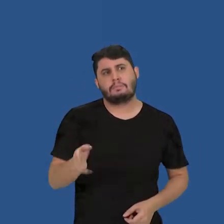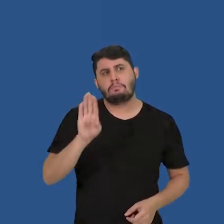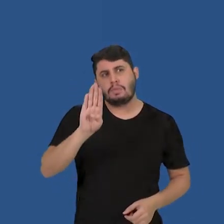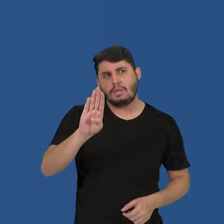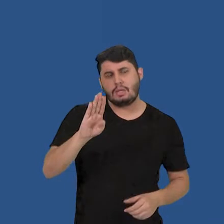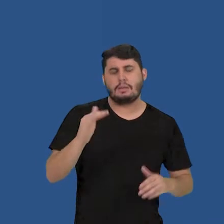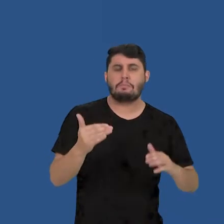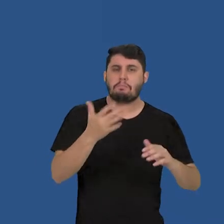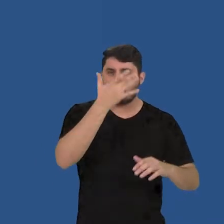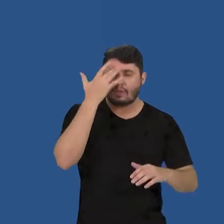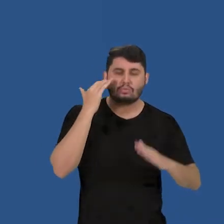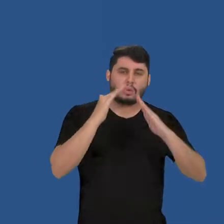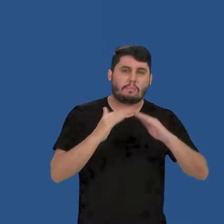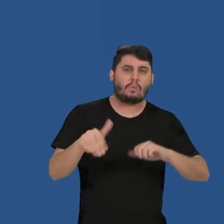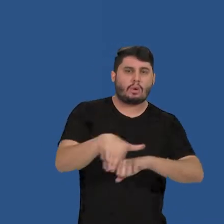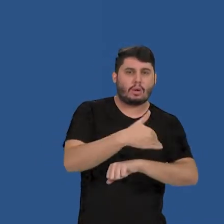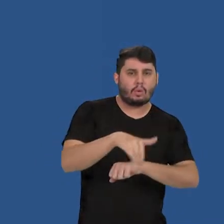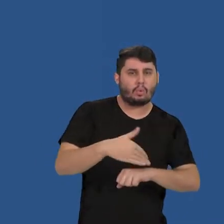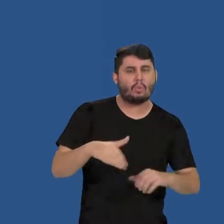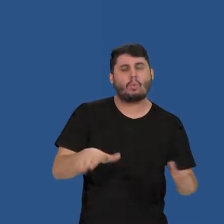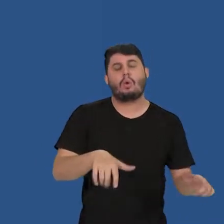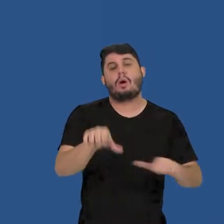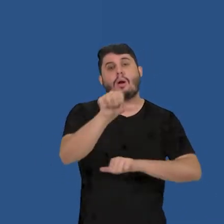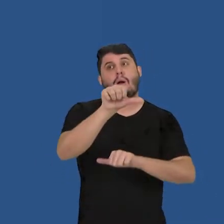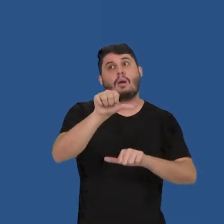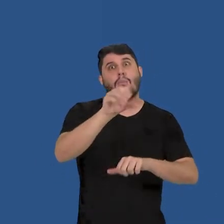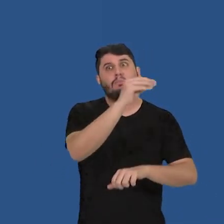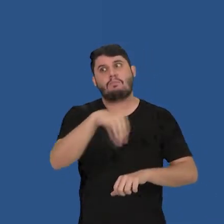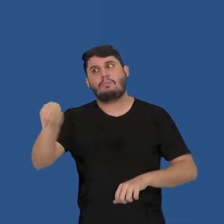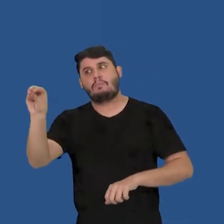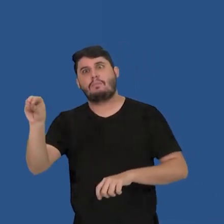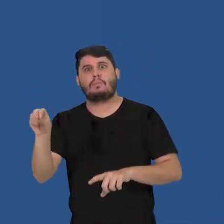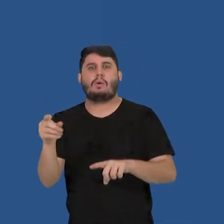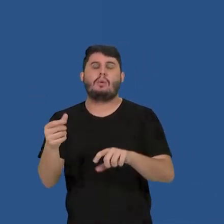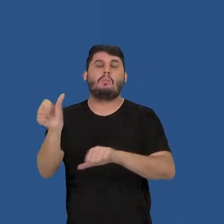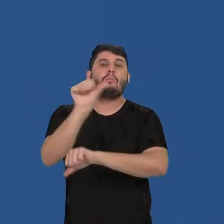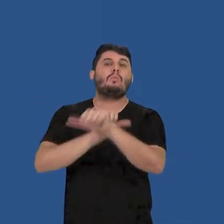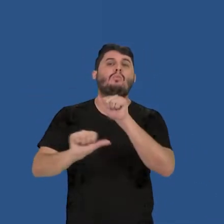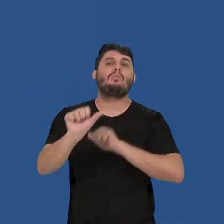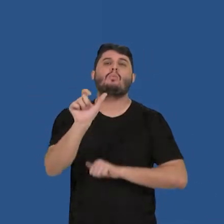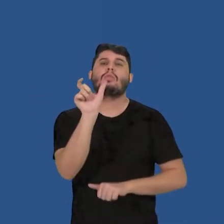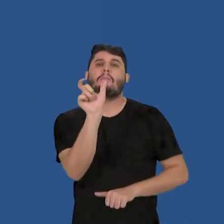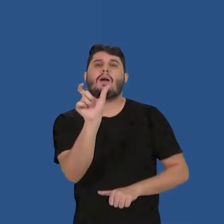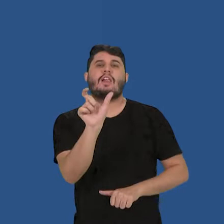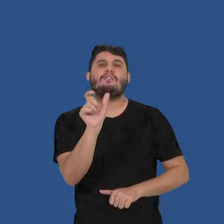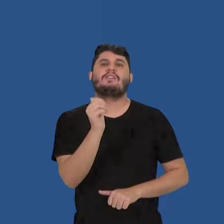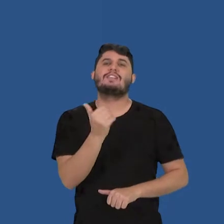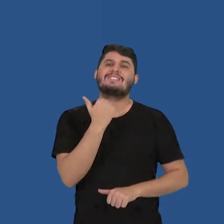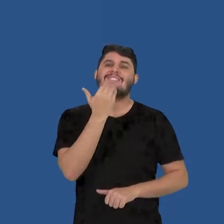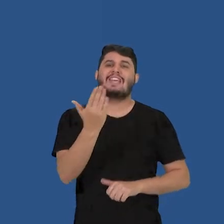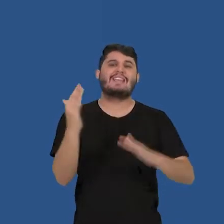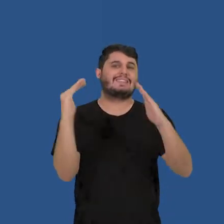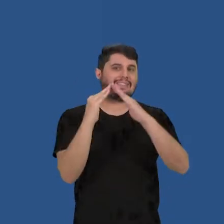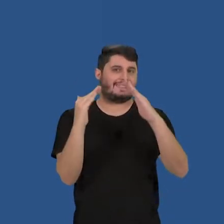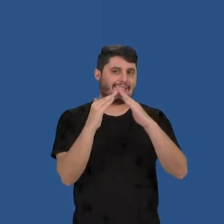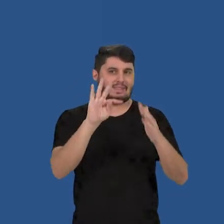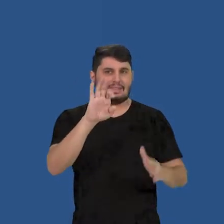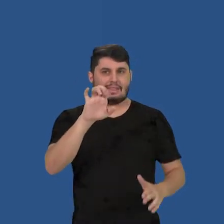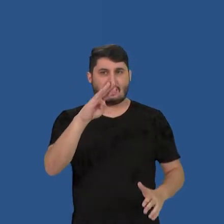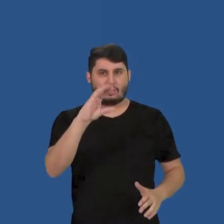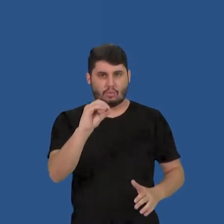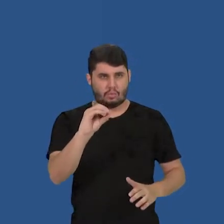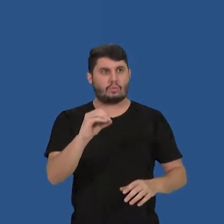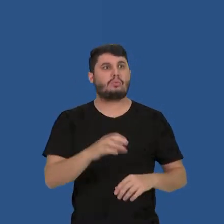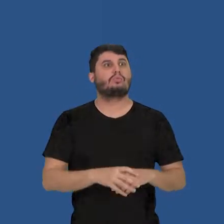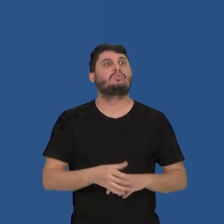C aparece sem teto, apenas mudou a palavra. Um morador de rua, ele é um sem teto, tá? Na letra D não aparece a palavra, mas na letra D, de novo,